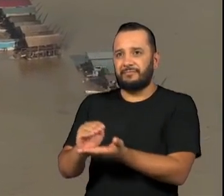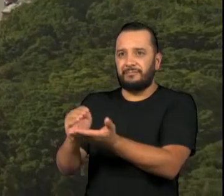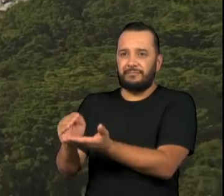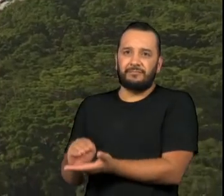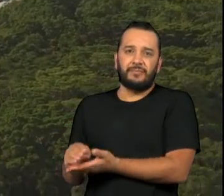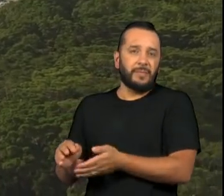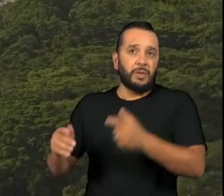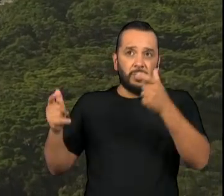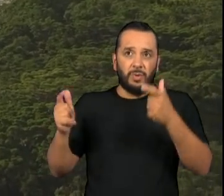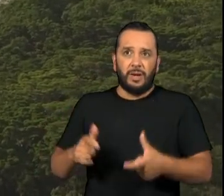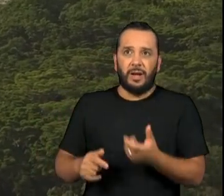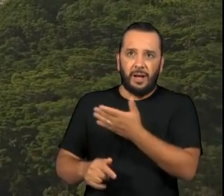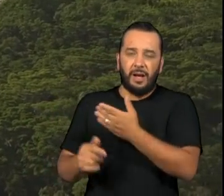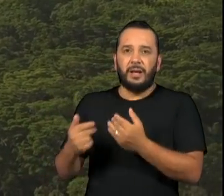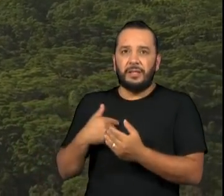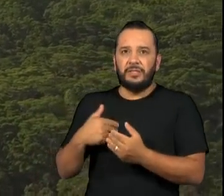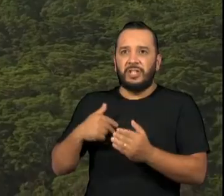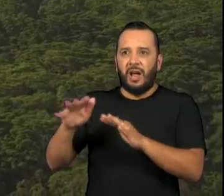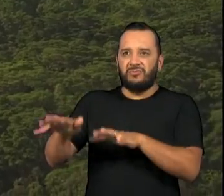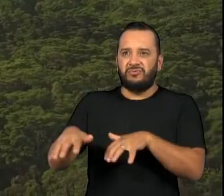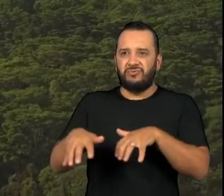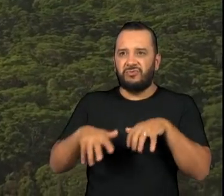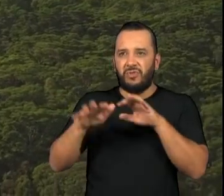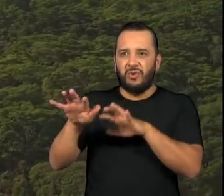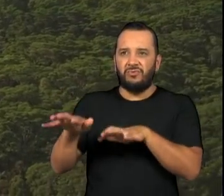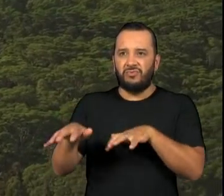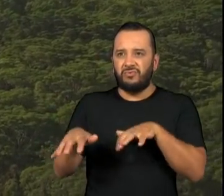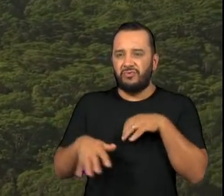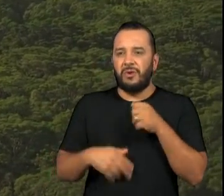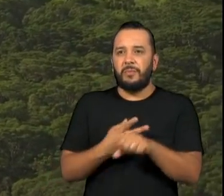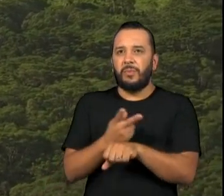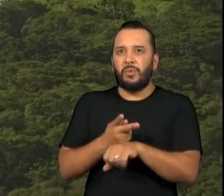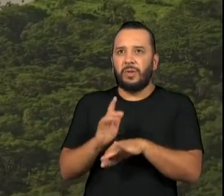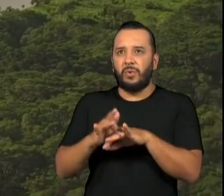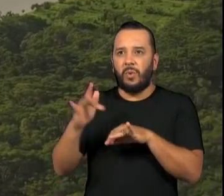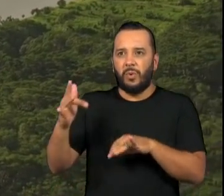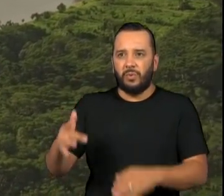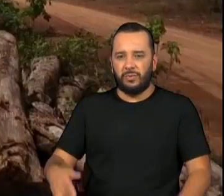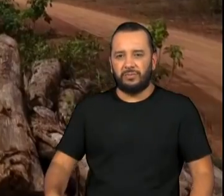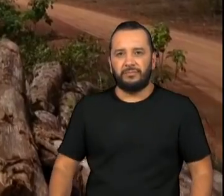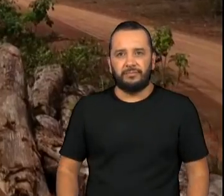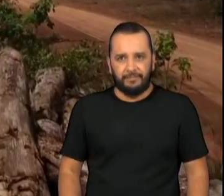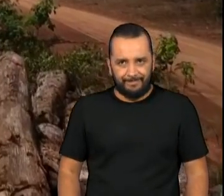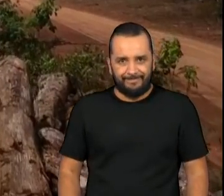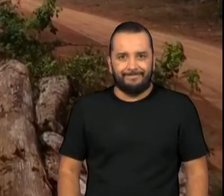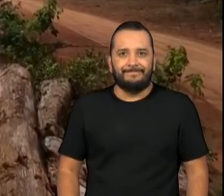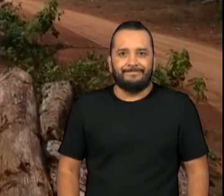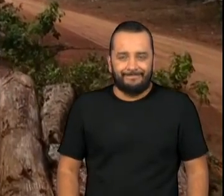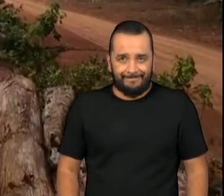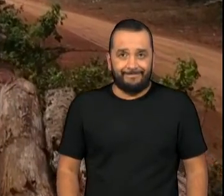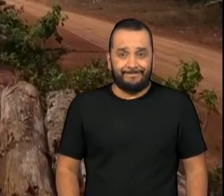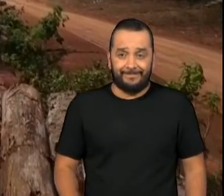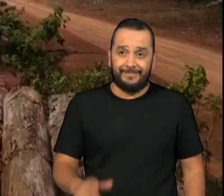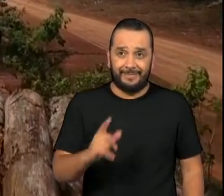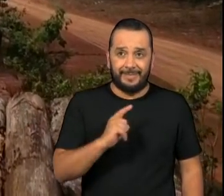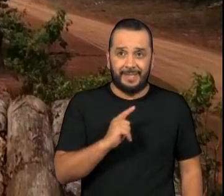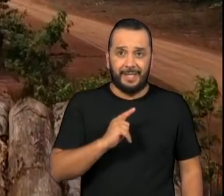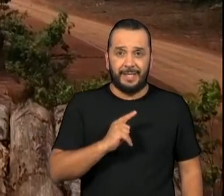Altazes, fazendo a dragagem no Rio Madeira em busca do metal precioso. O aumento